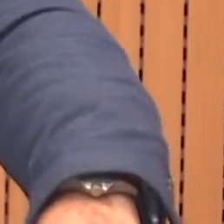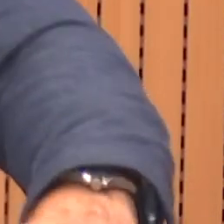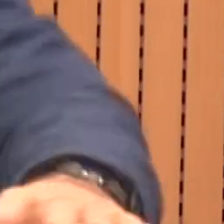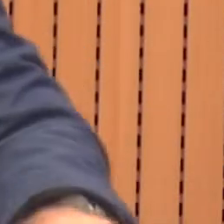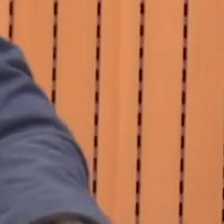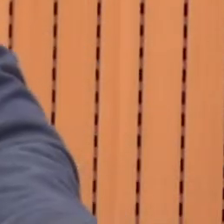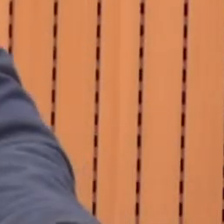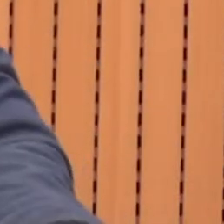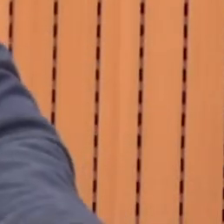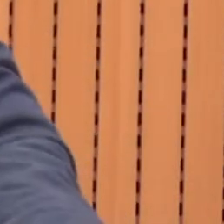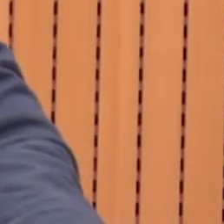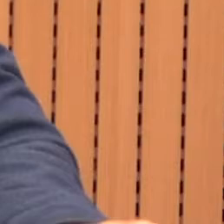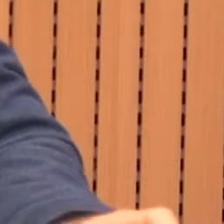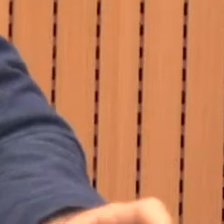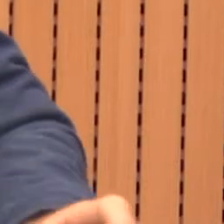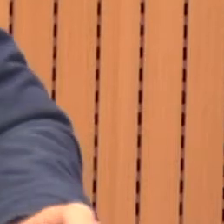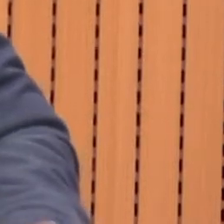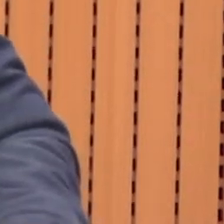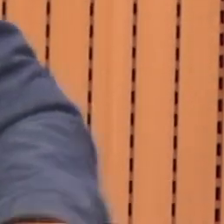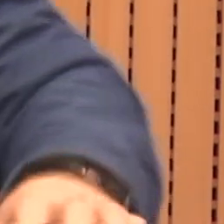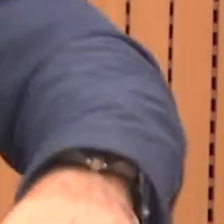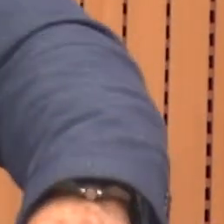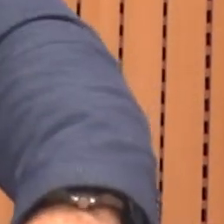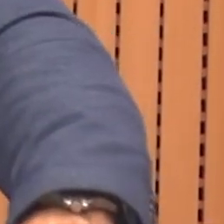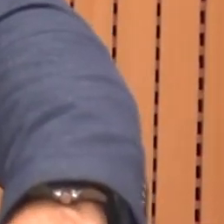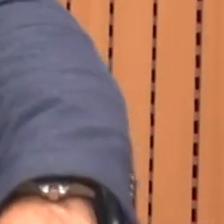as perguntas dos vereadores.